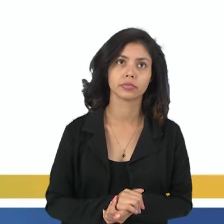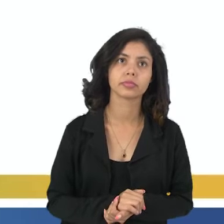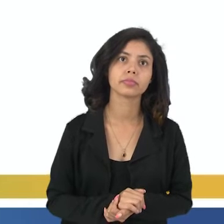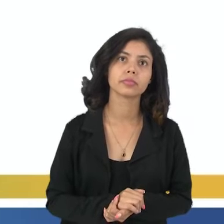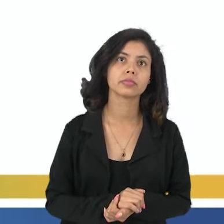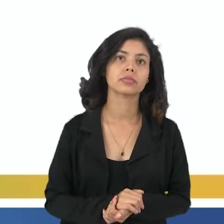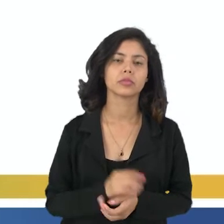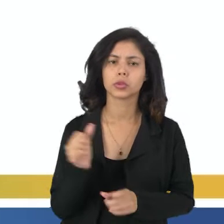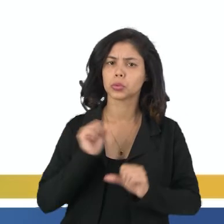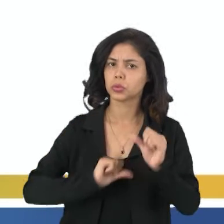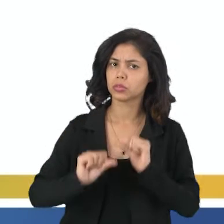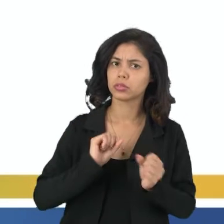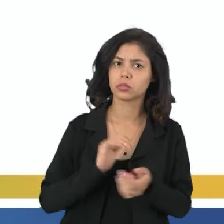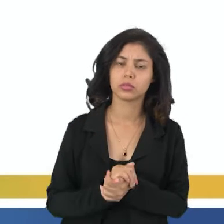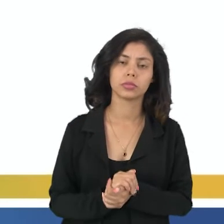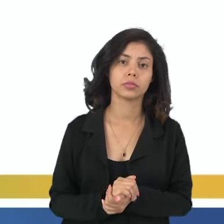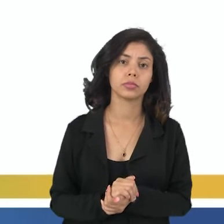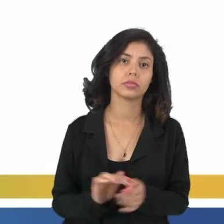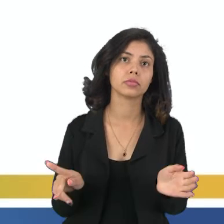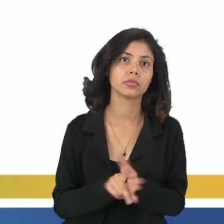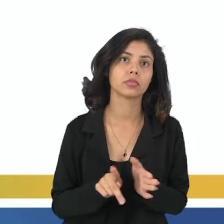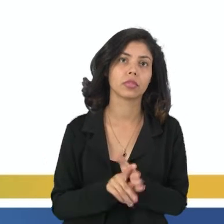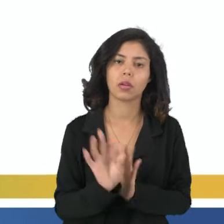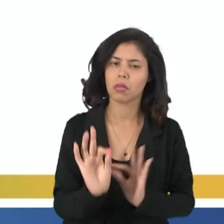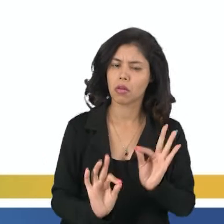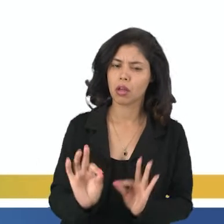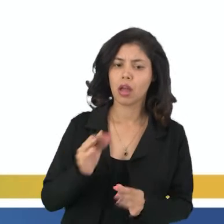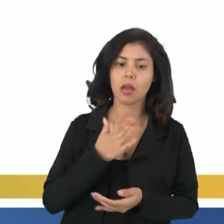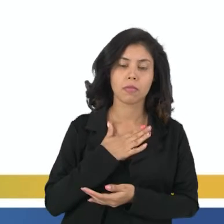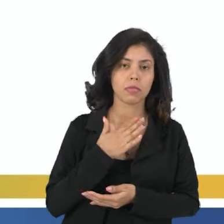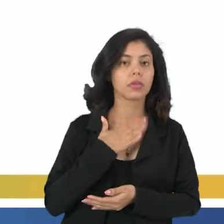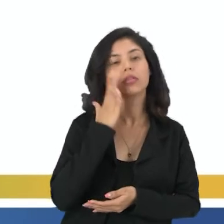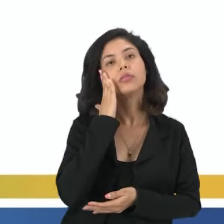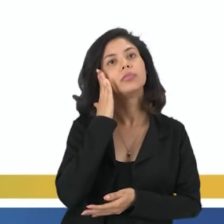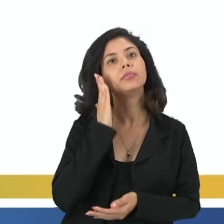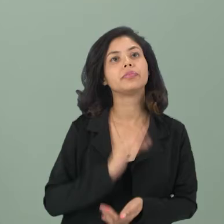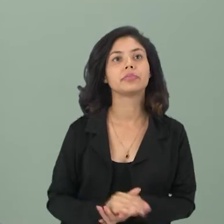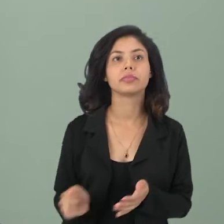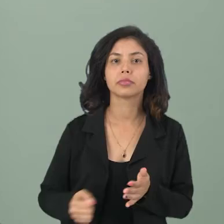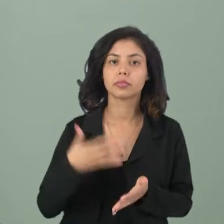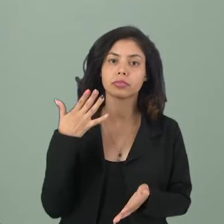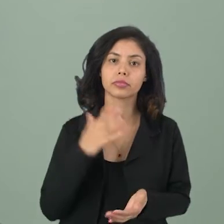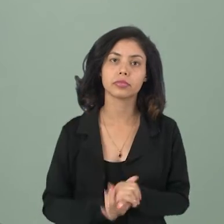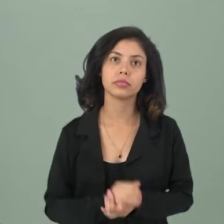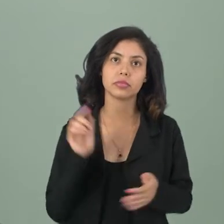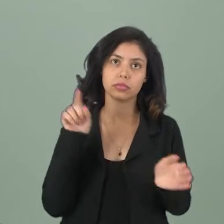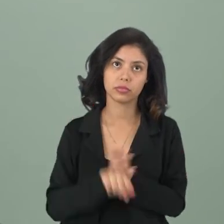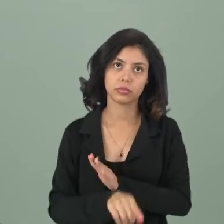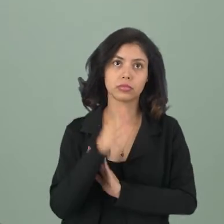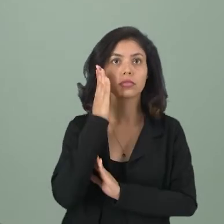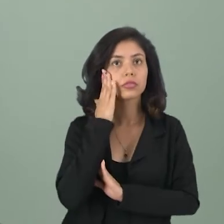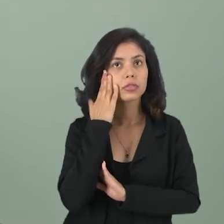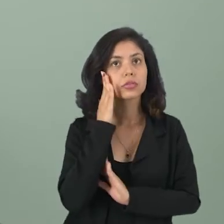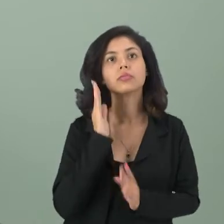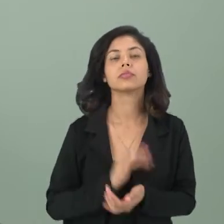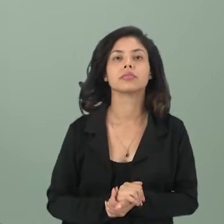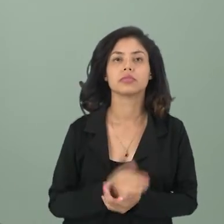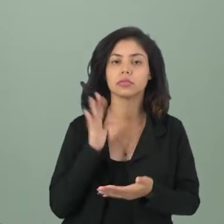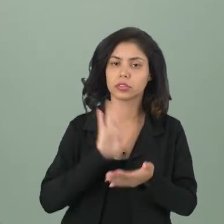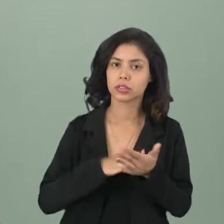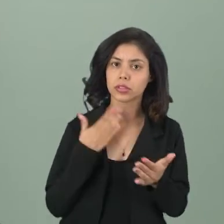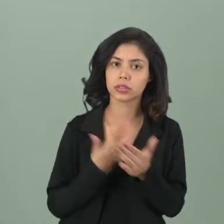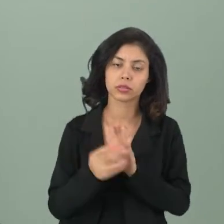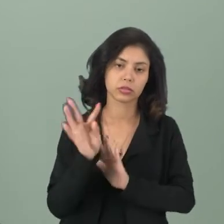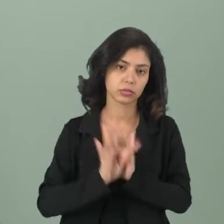logo esse vai se transformar numa ferramenta para regular a minha compreensão porque é muito essa questão da incompreensão textual e